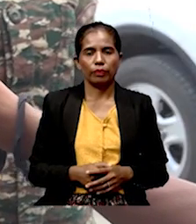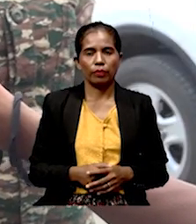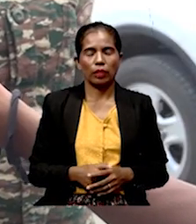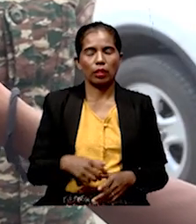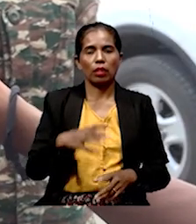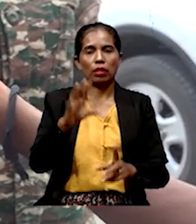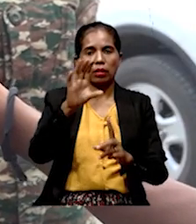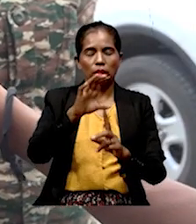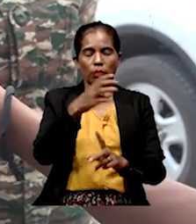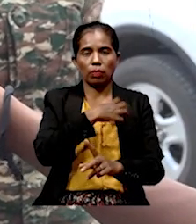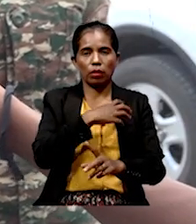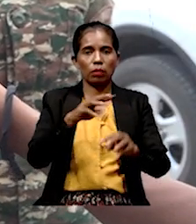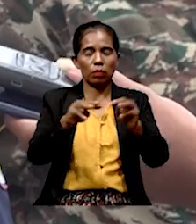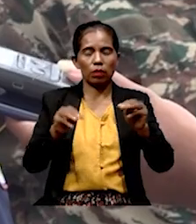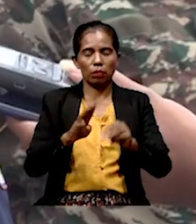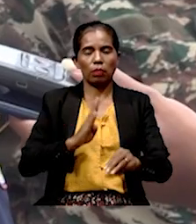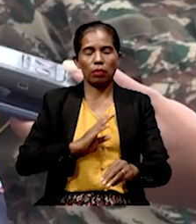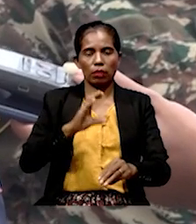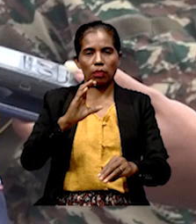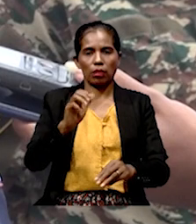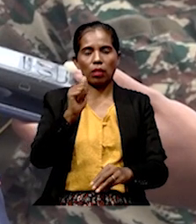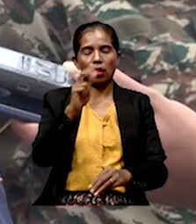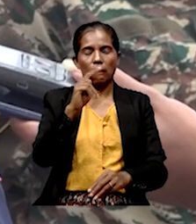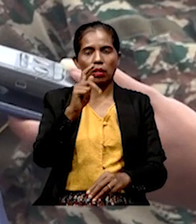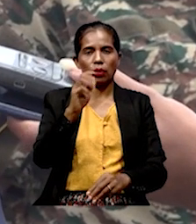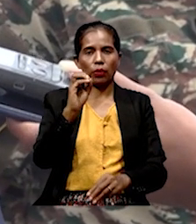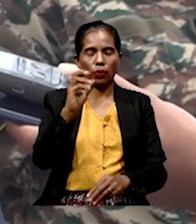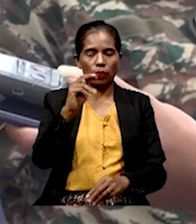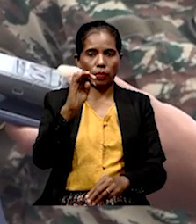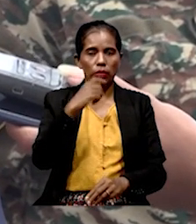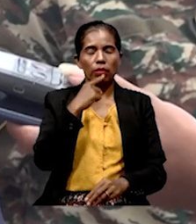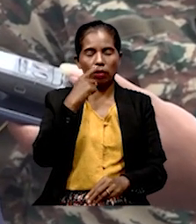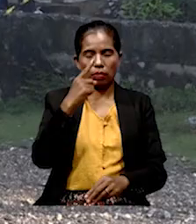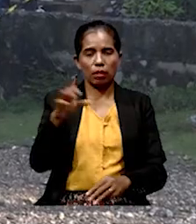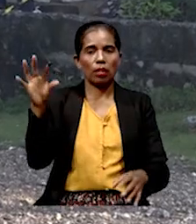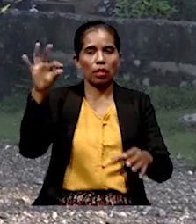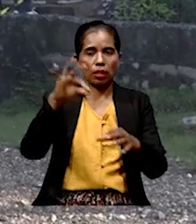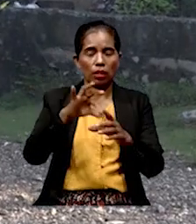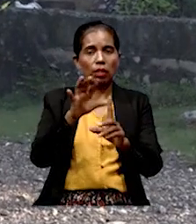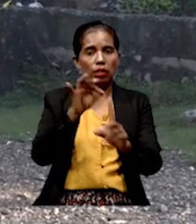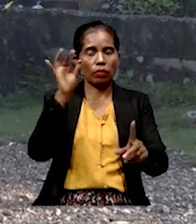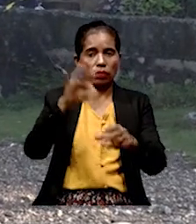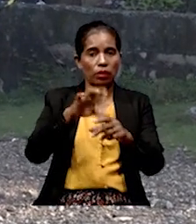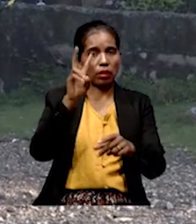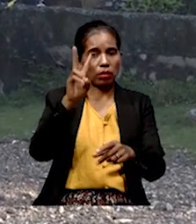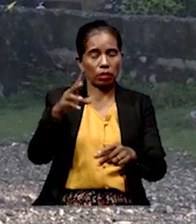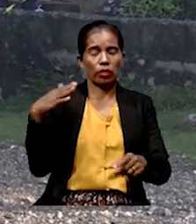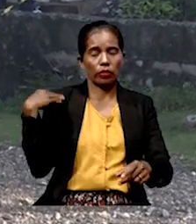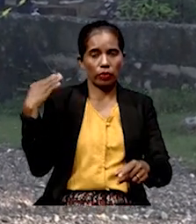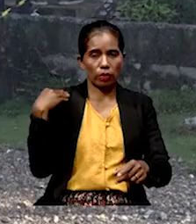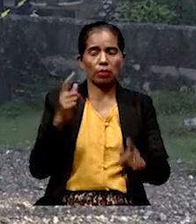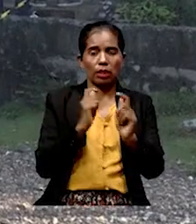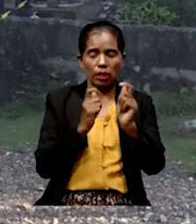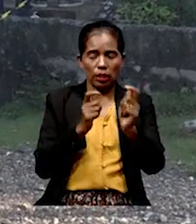Comandante município Baucau, superintendente Antônio Maria de Sá Hateten, e a eleição segunda volta e a jovem Balun